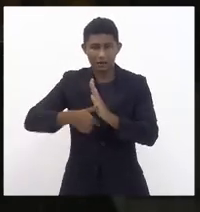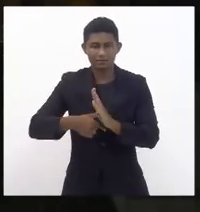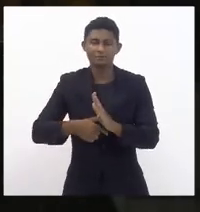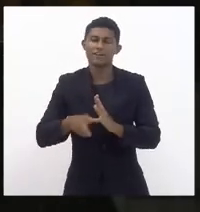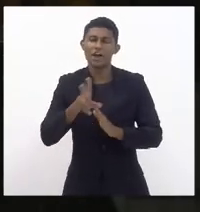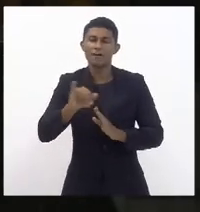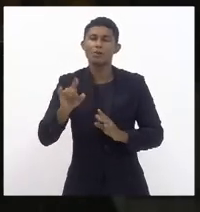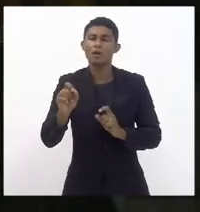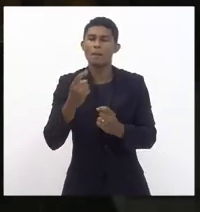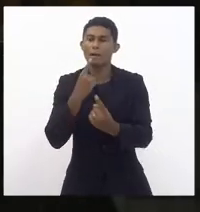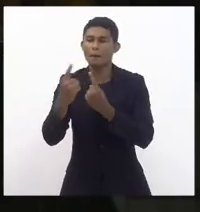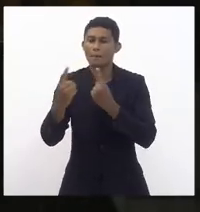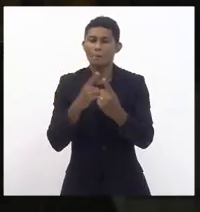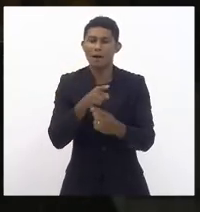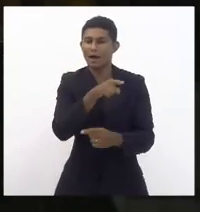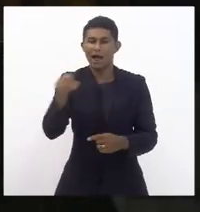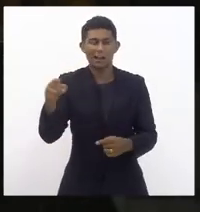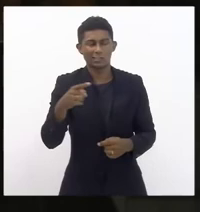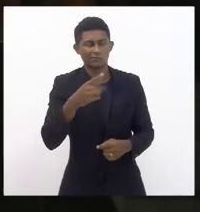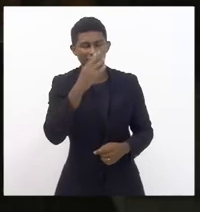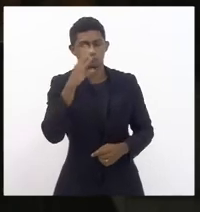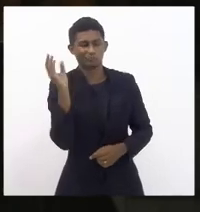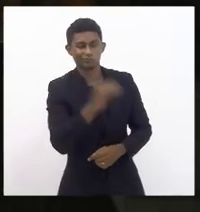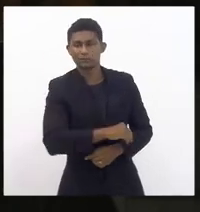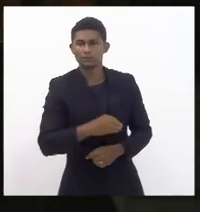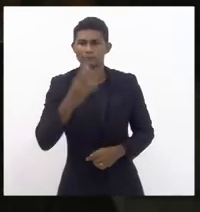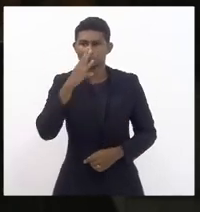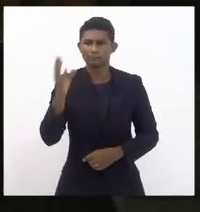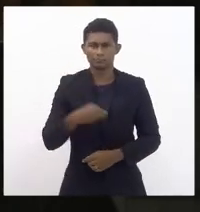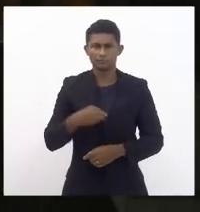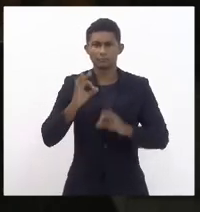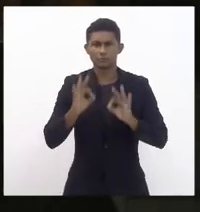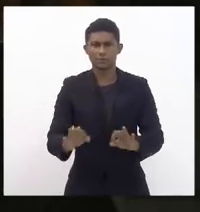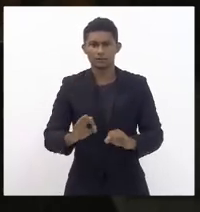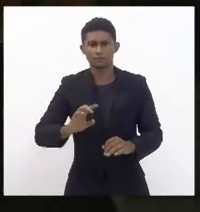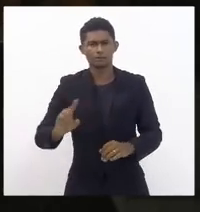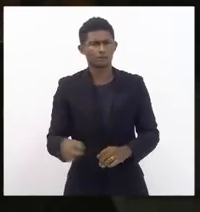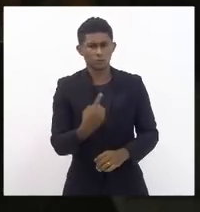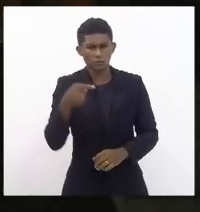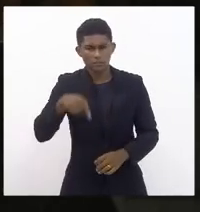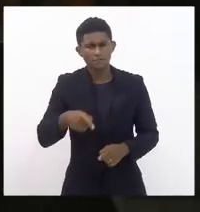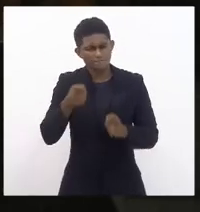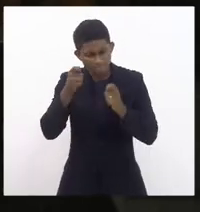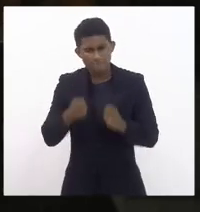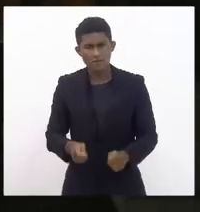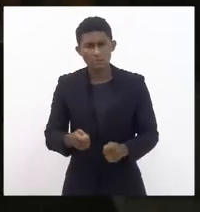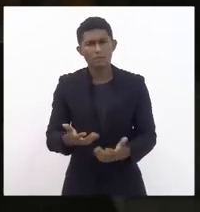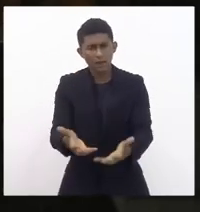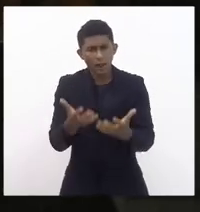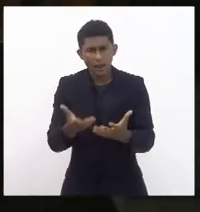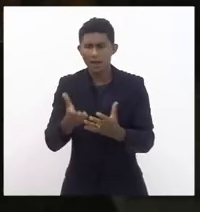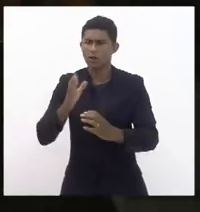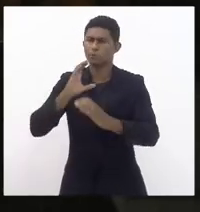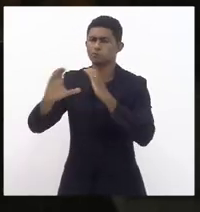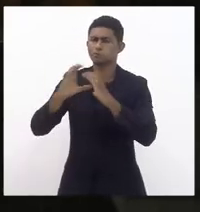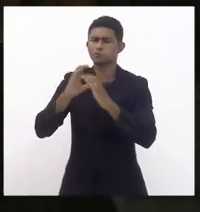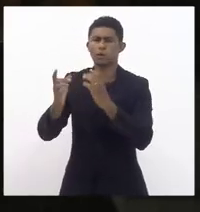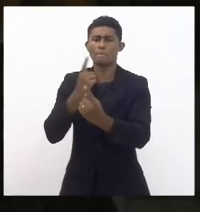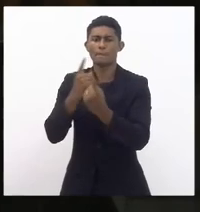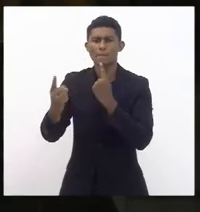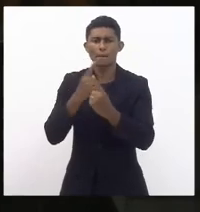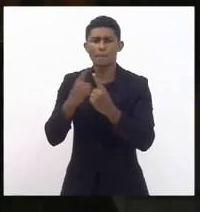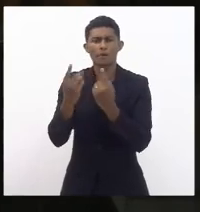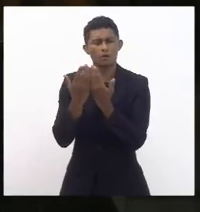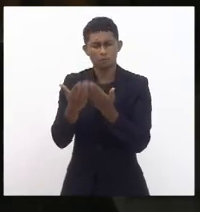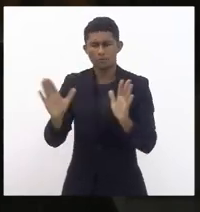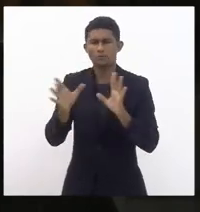com firmeza Mas com muita serenidade apostado no diálogo aberto e a